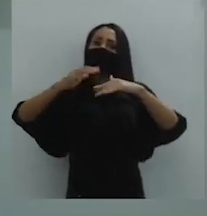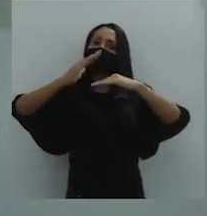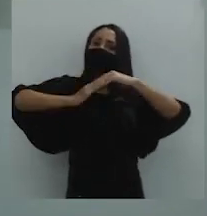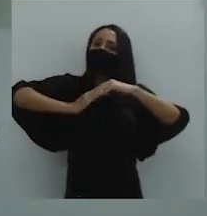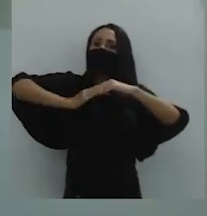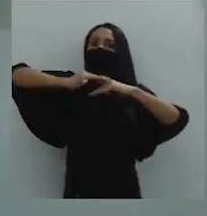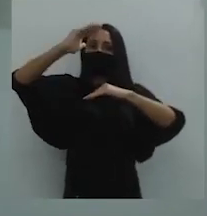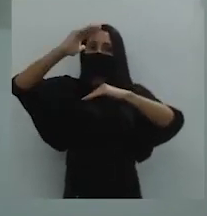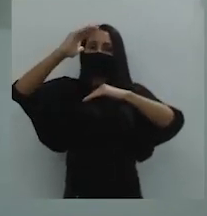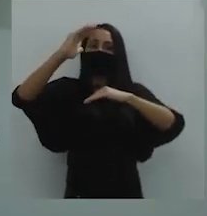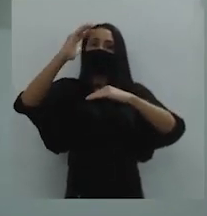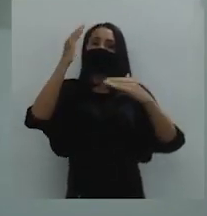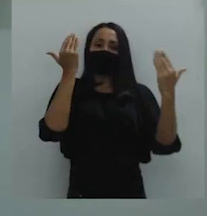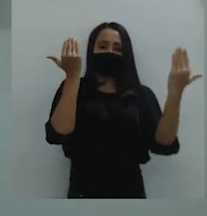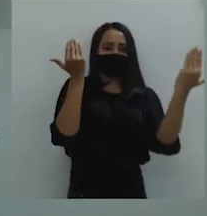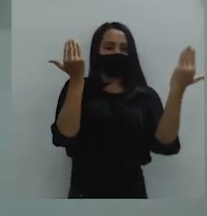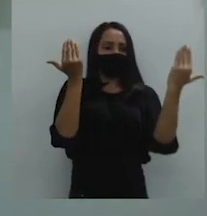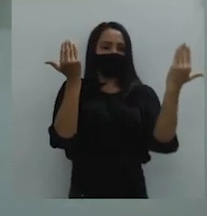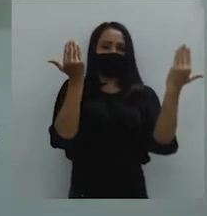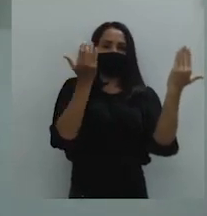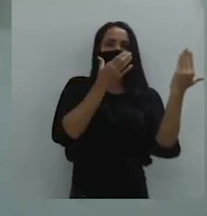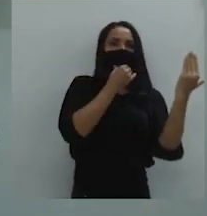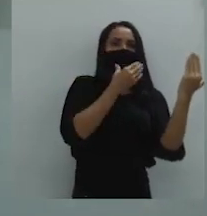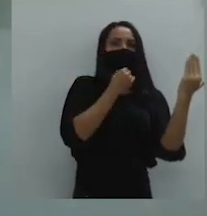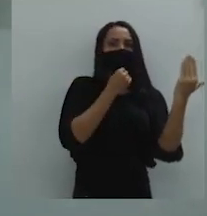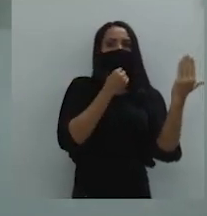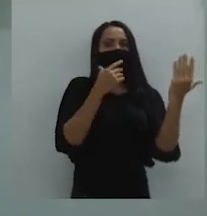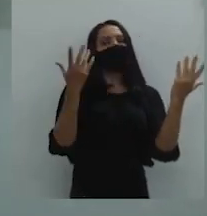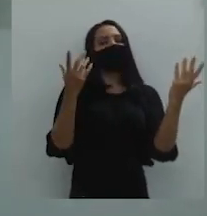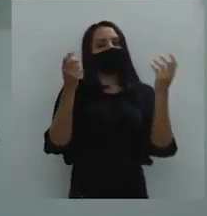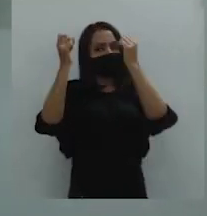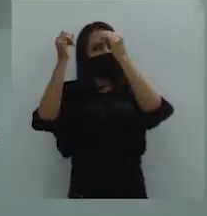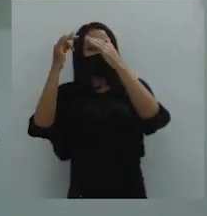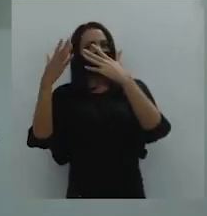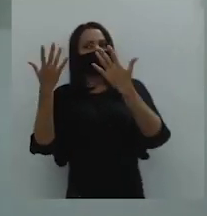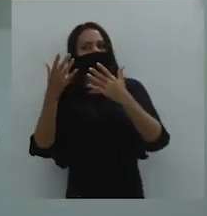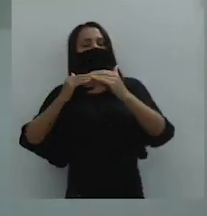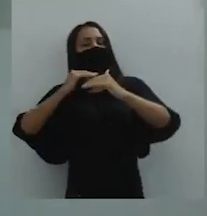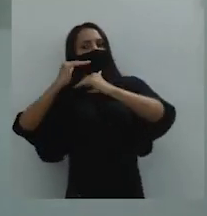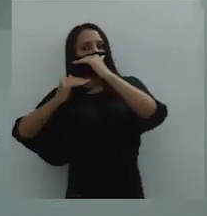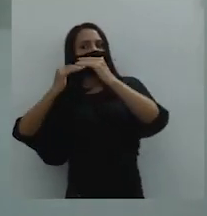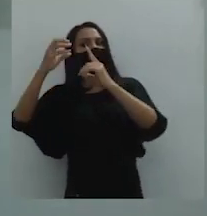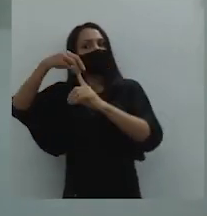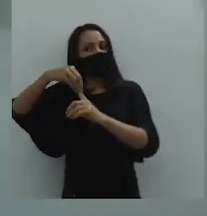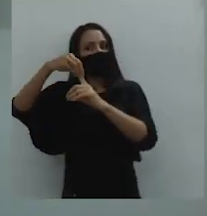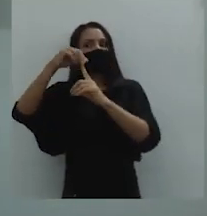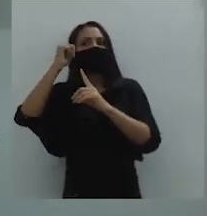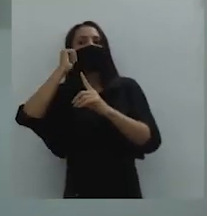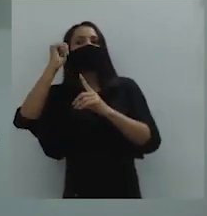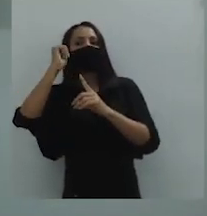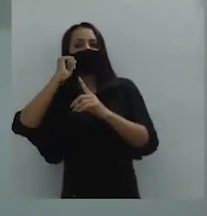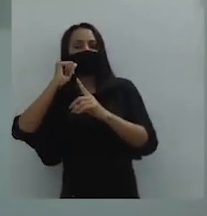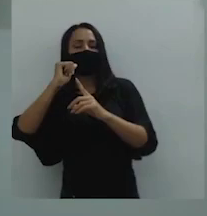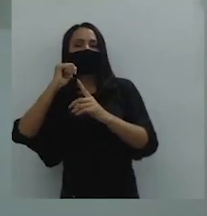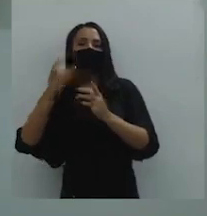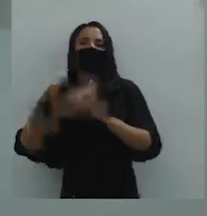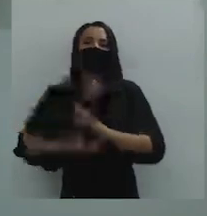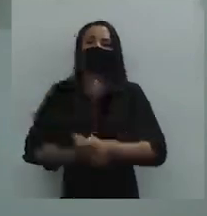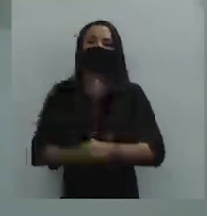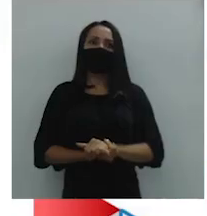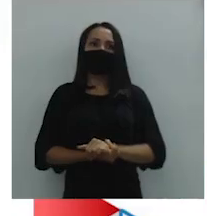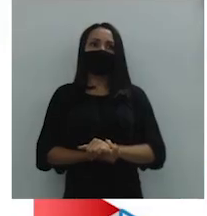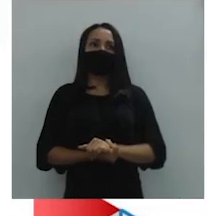os homens, ok? Graças a Deus, né? Foi um grande avanço, principalmente no se tratar do gênero